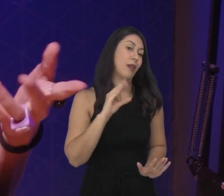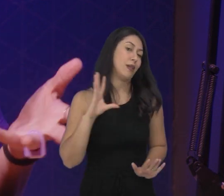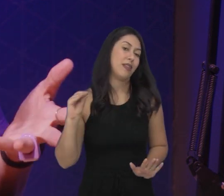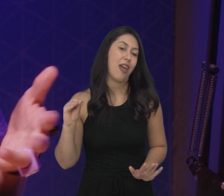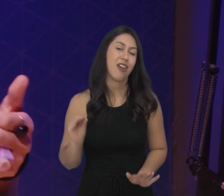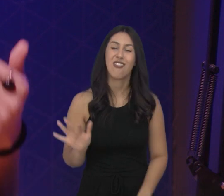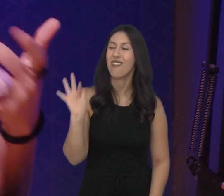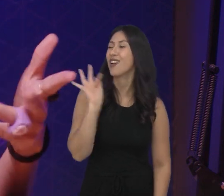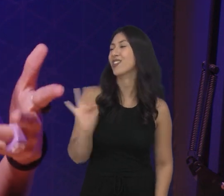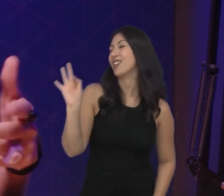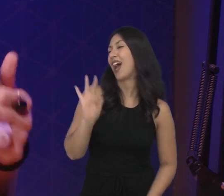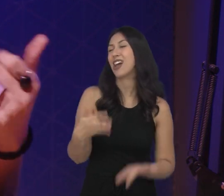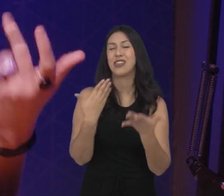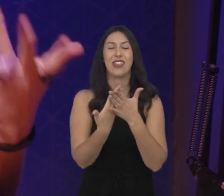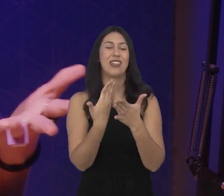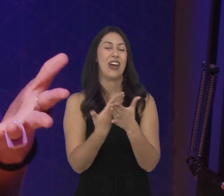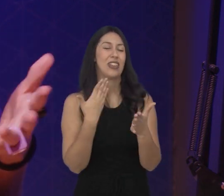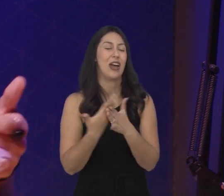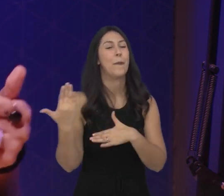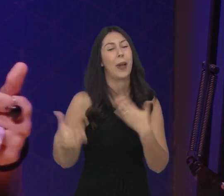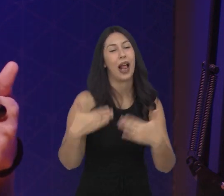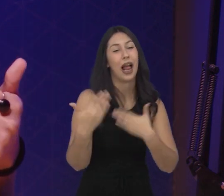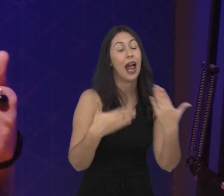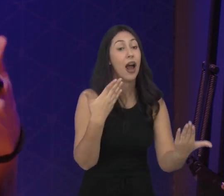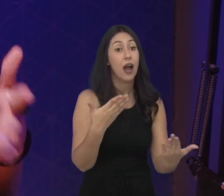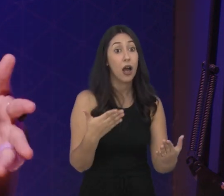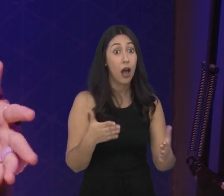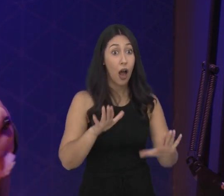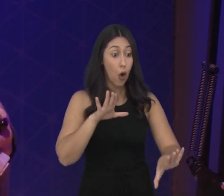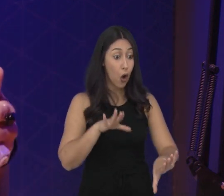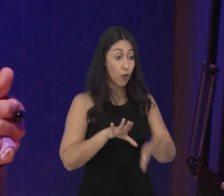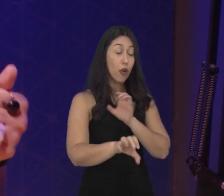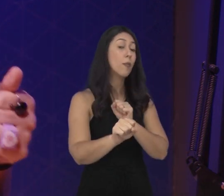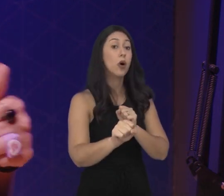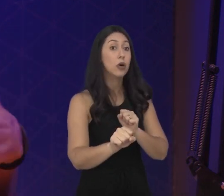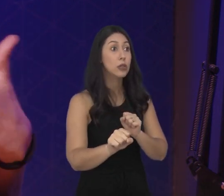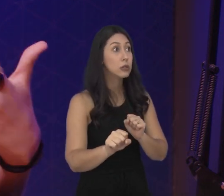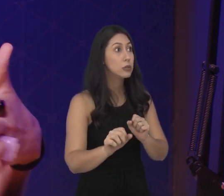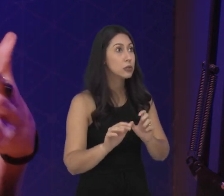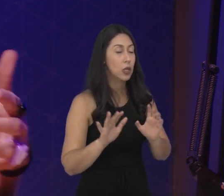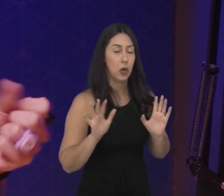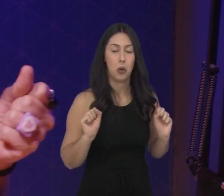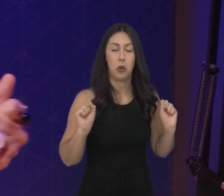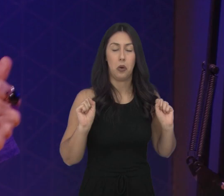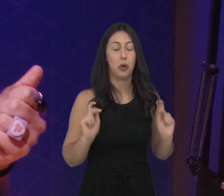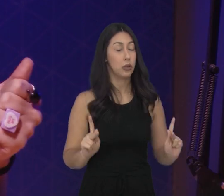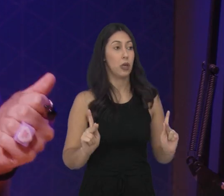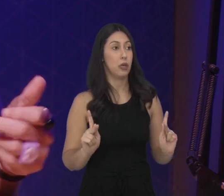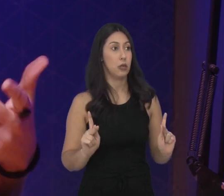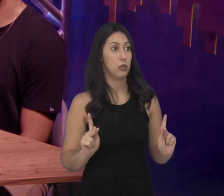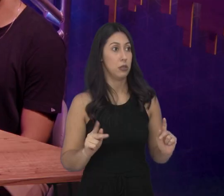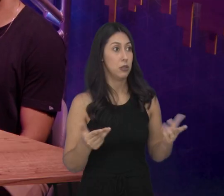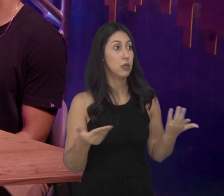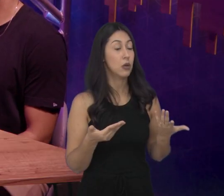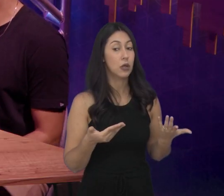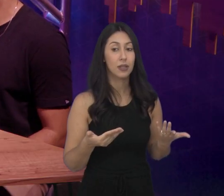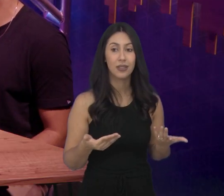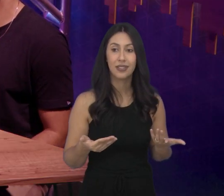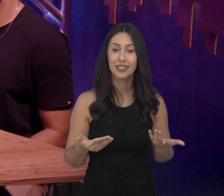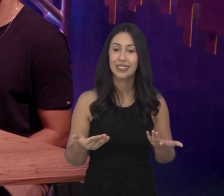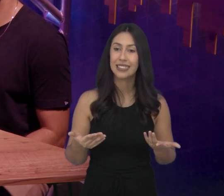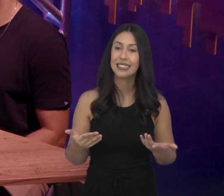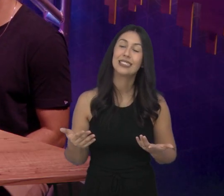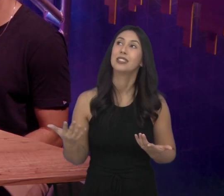tá na faculdade, você tá estudando, você tá em processo. Depois que você sai da faculdade, começa aquilo de tipo, tá, e agora? Você